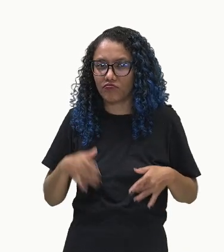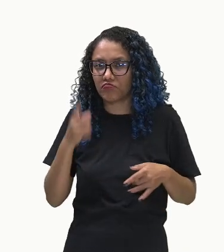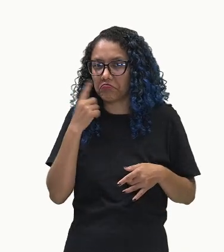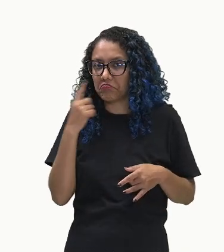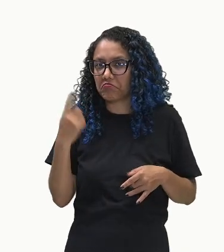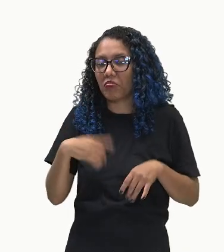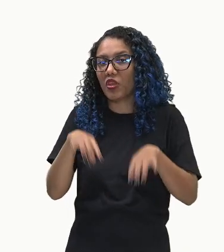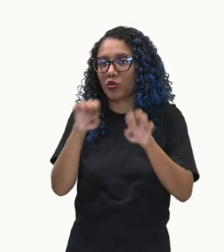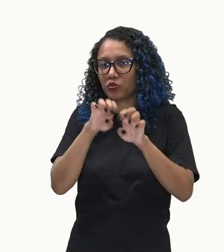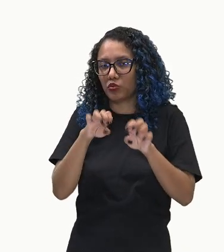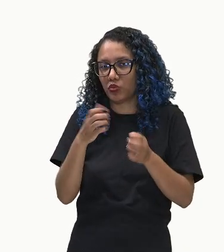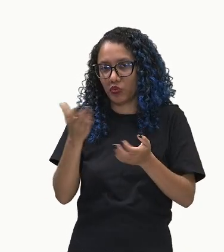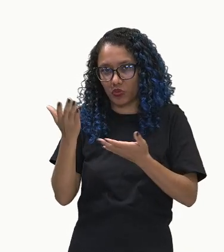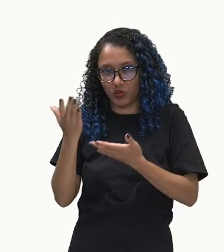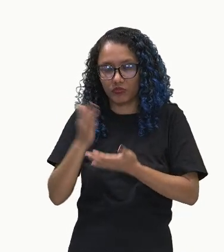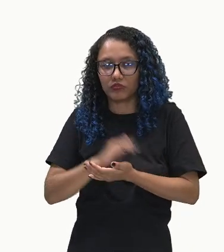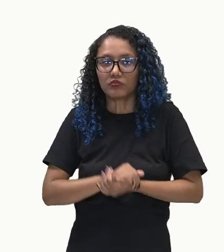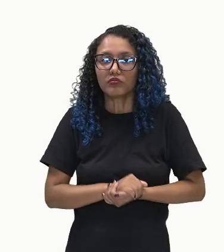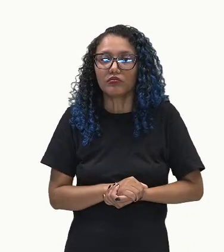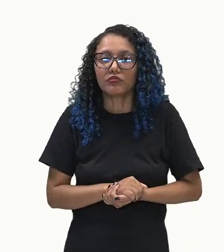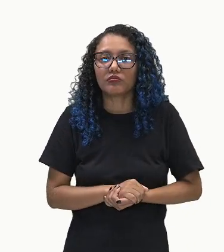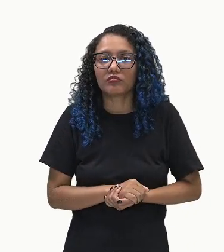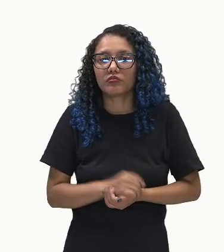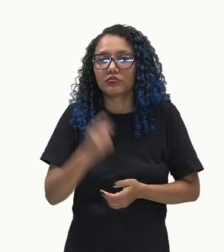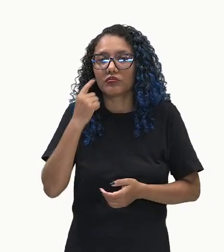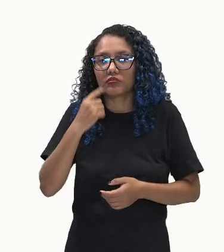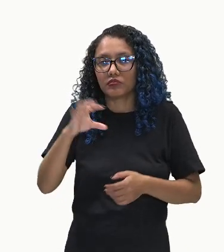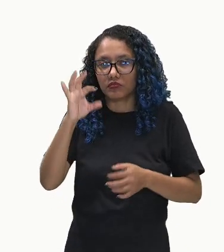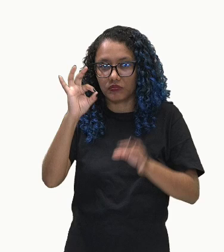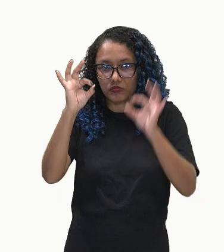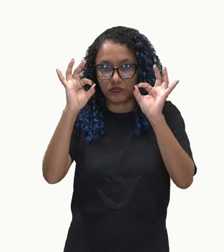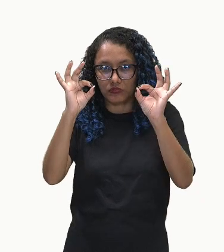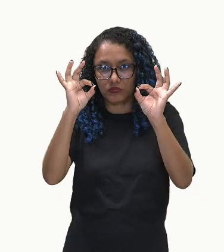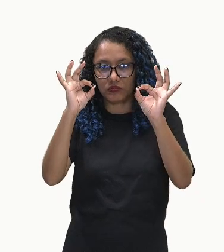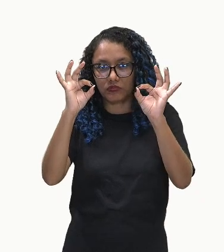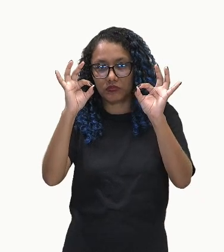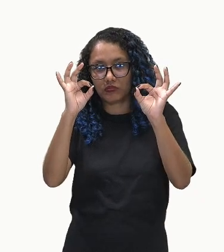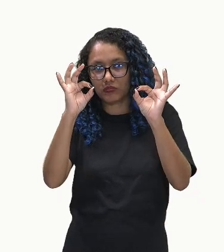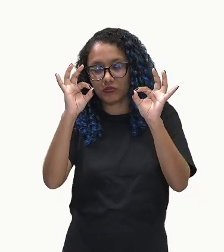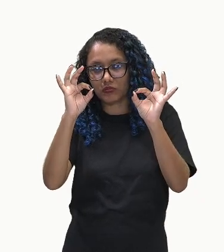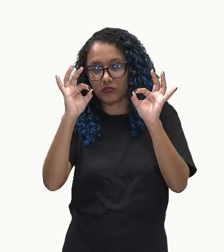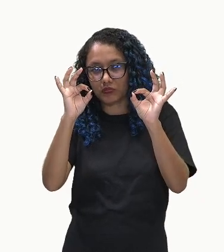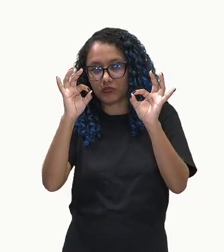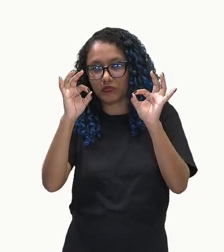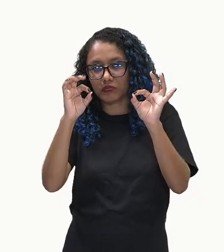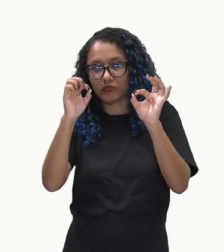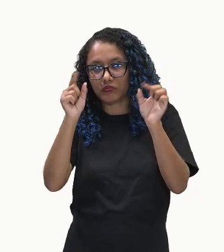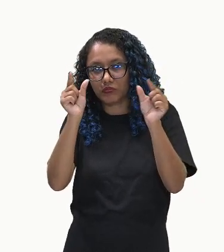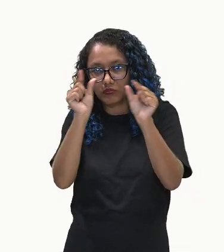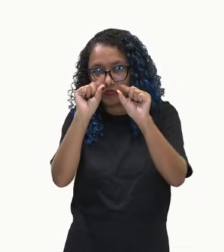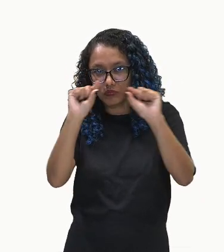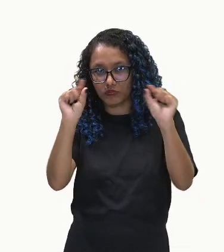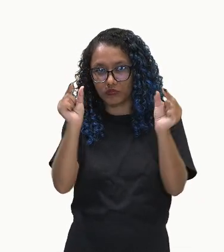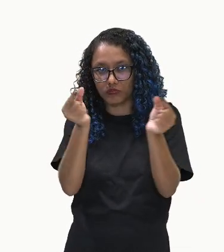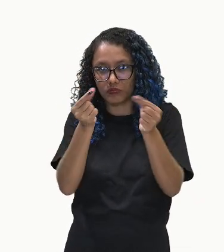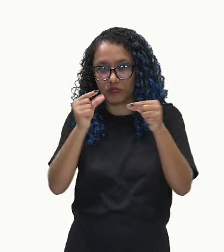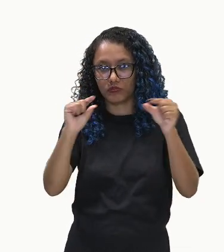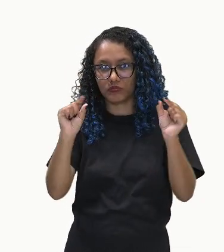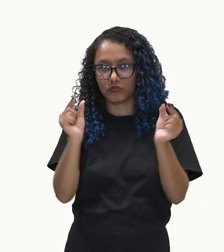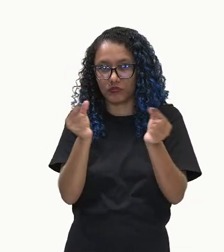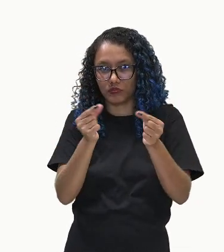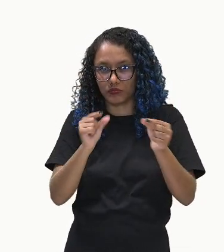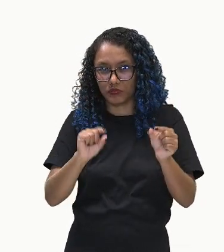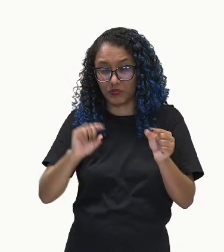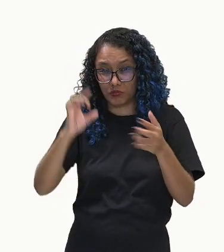eu apresentei para vocês, né? A cápsula, os glomérulos, tubo proximal, tubo distal, alça